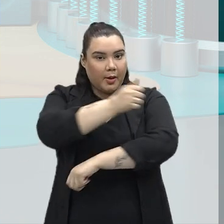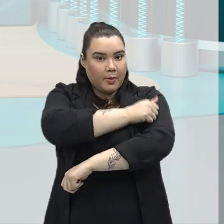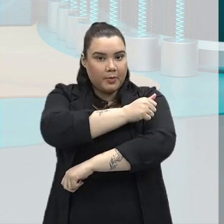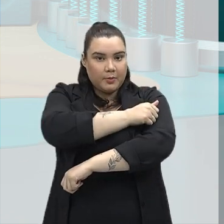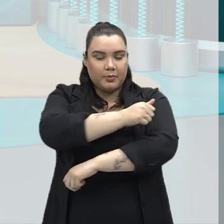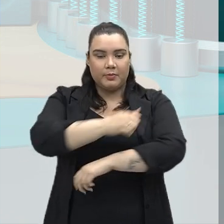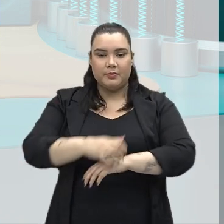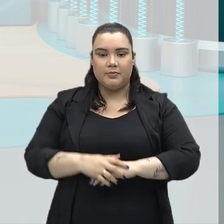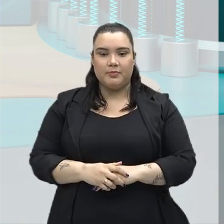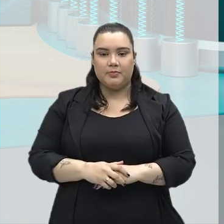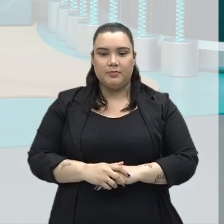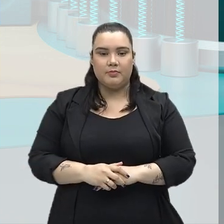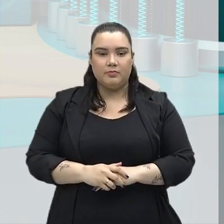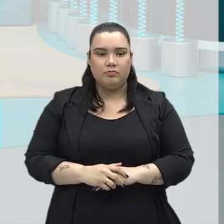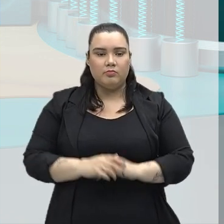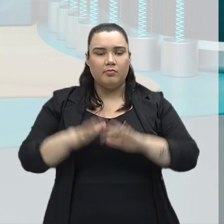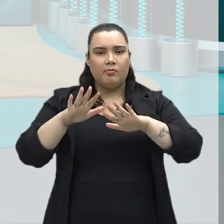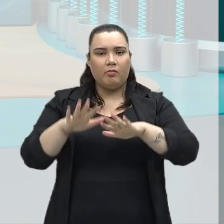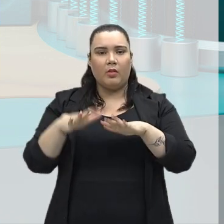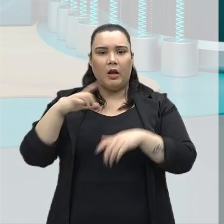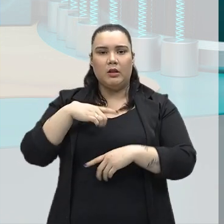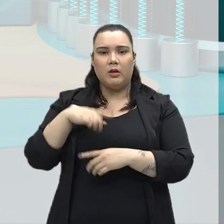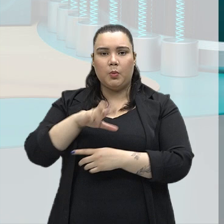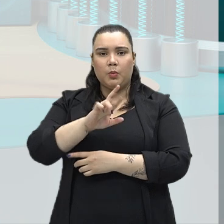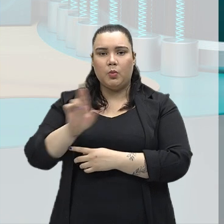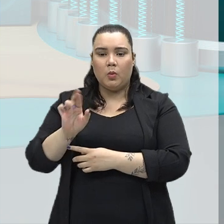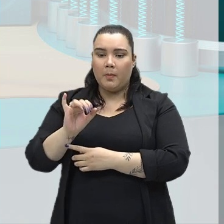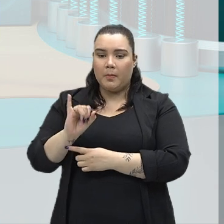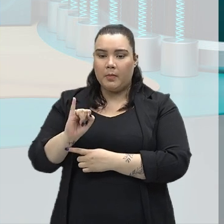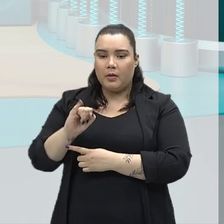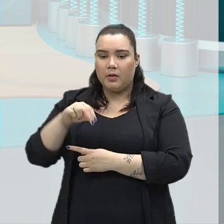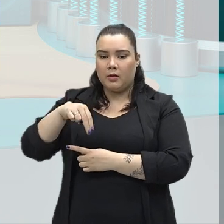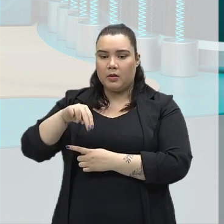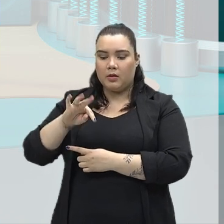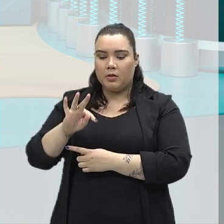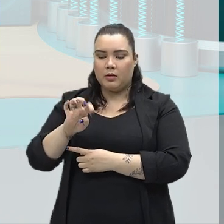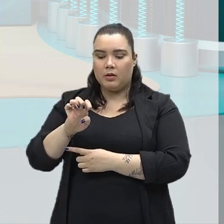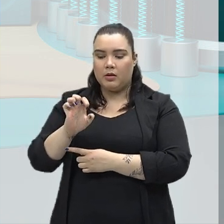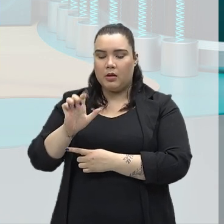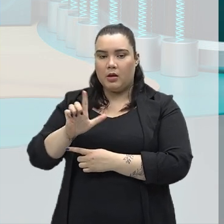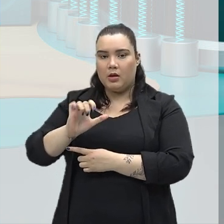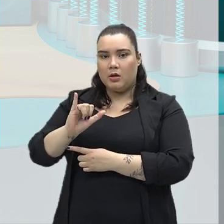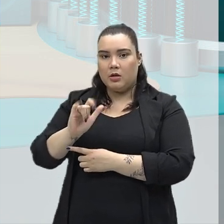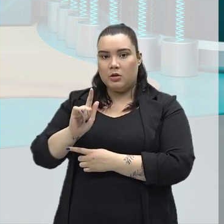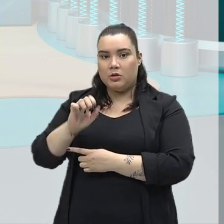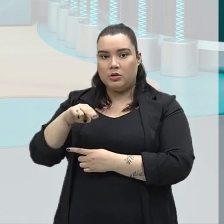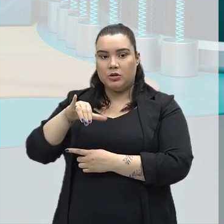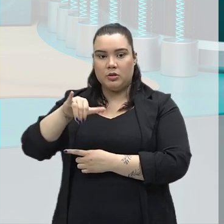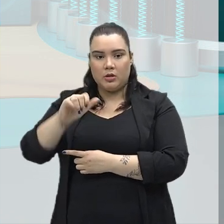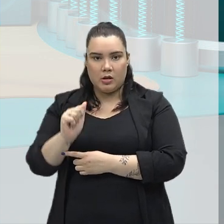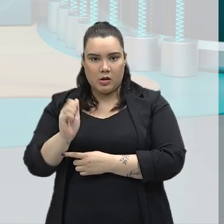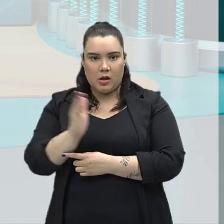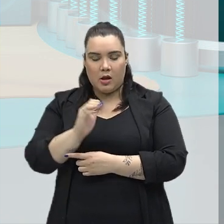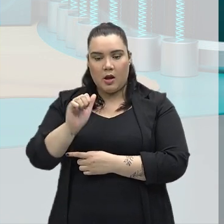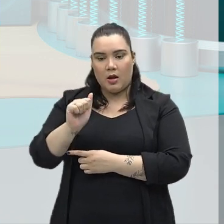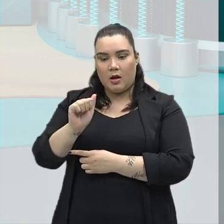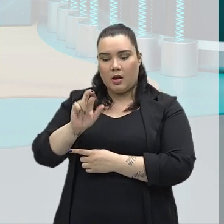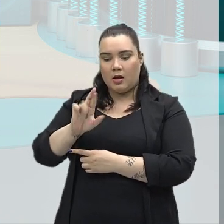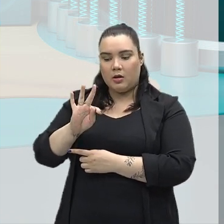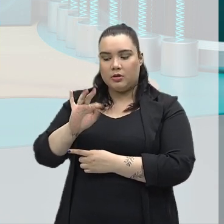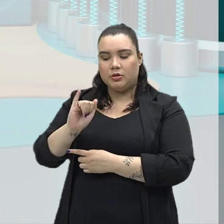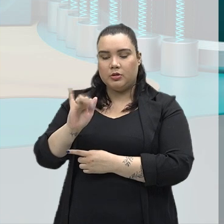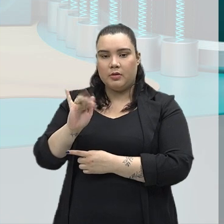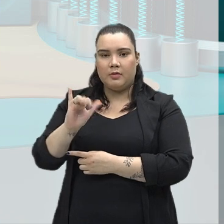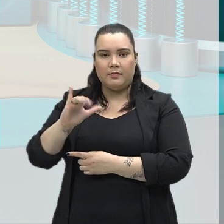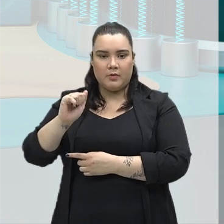vocês. A inteligência artificial, o AI ou AI no inglês,